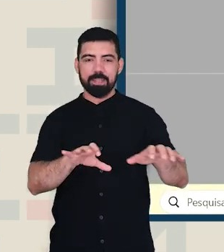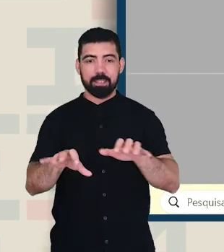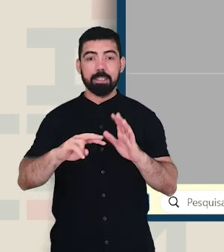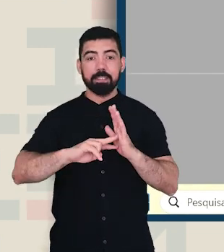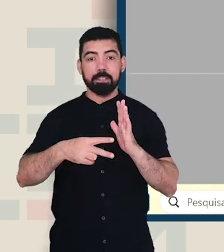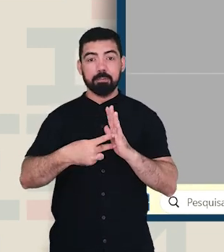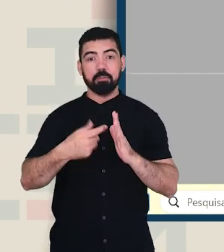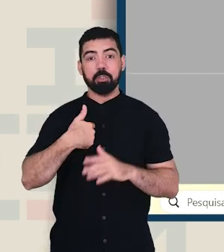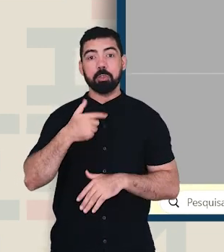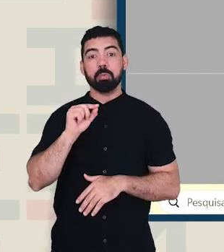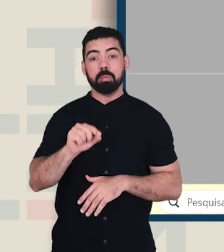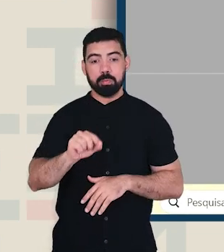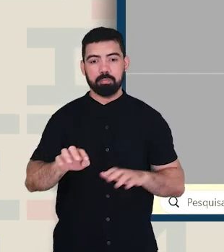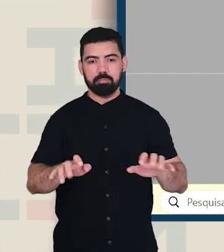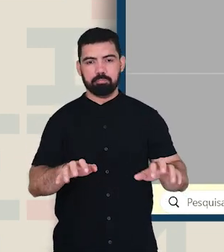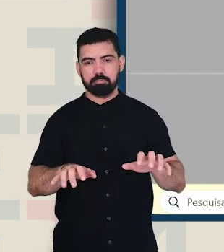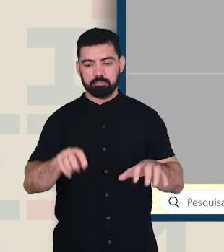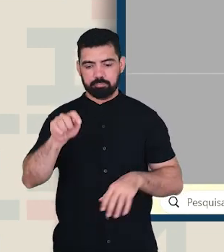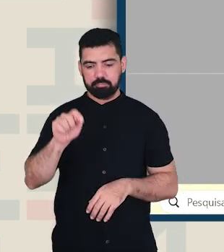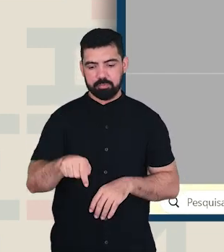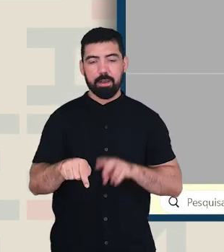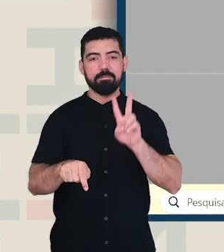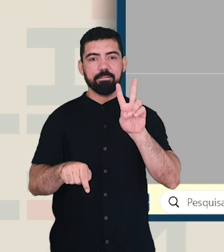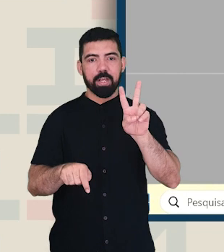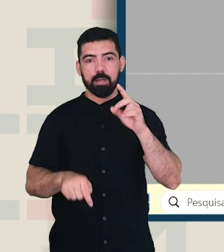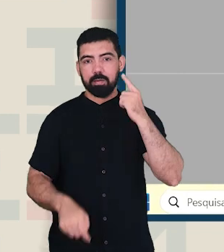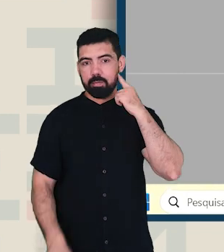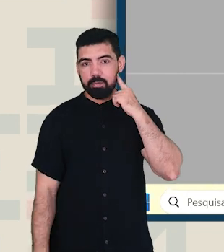eu estou aqui, tocamos D,